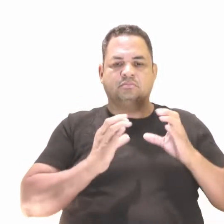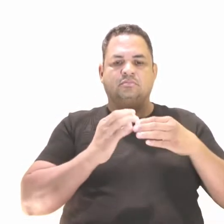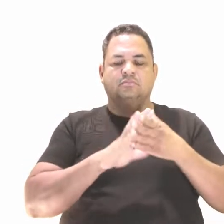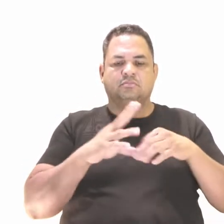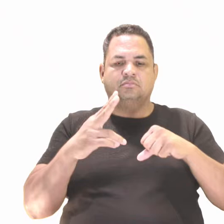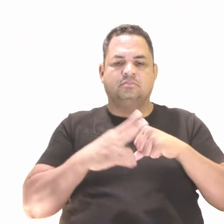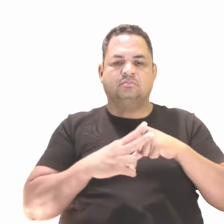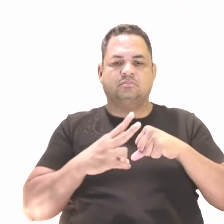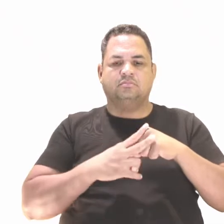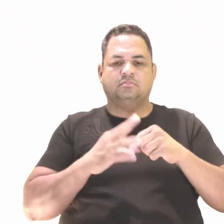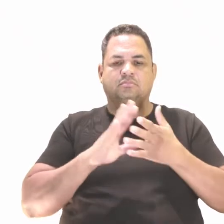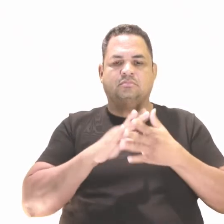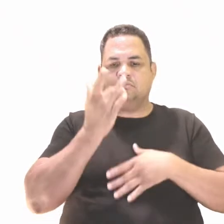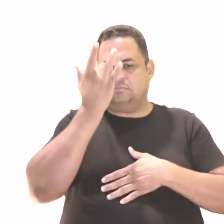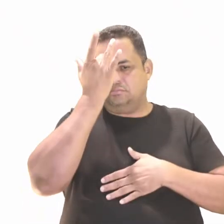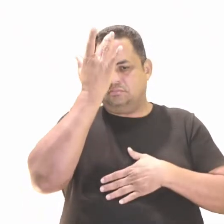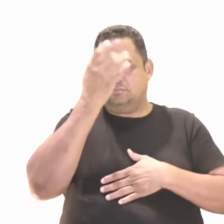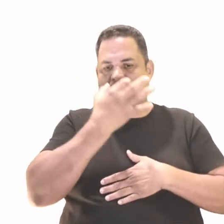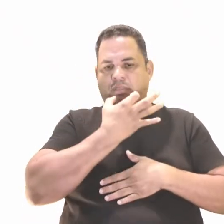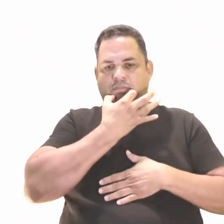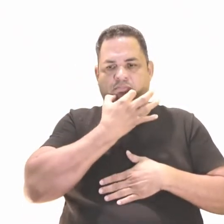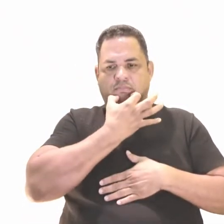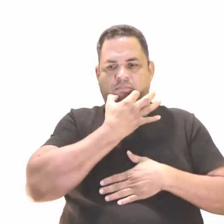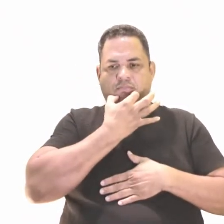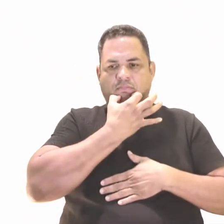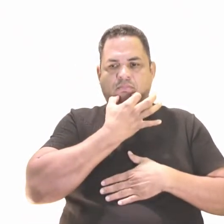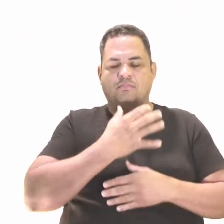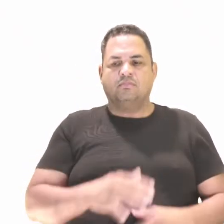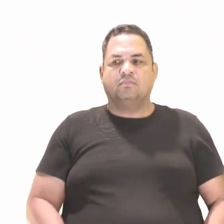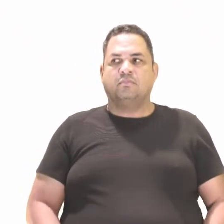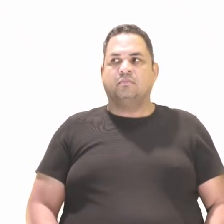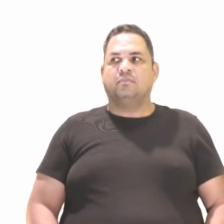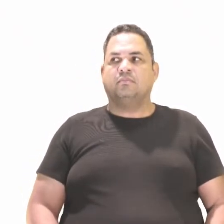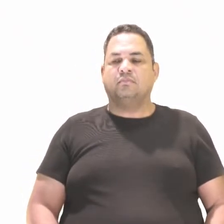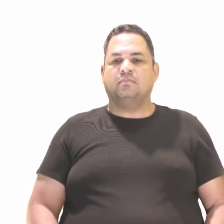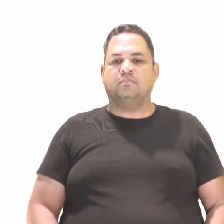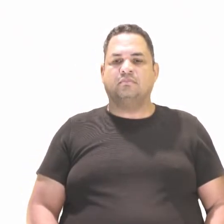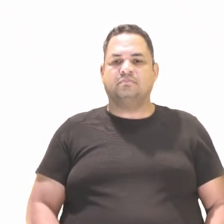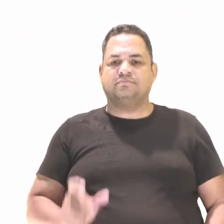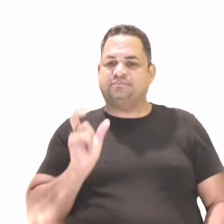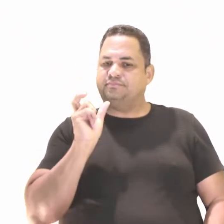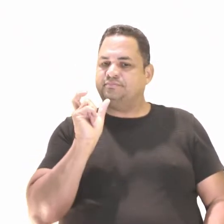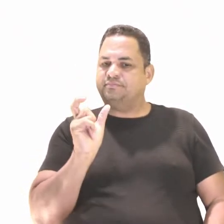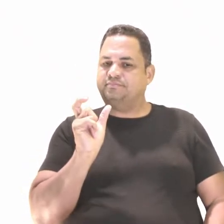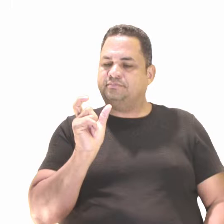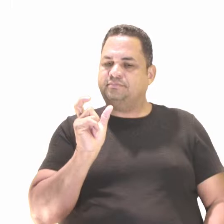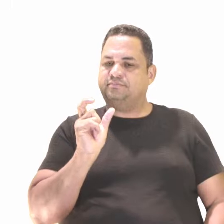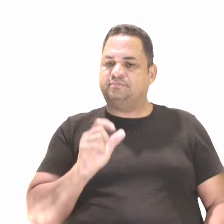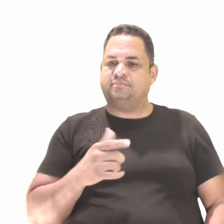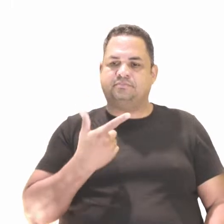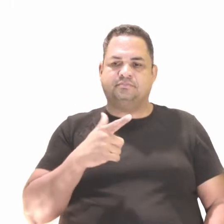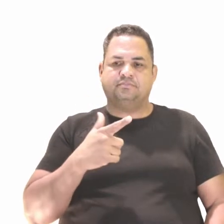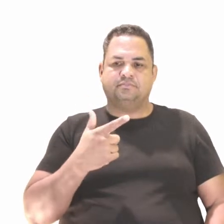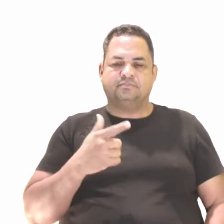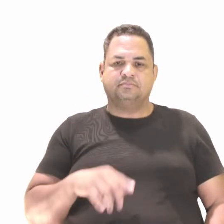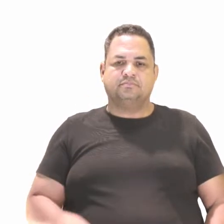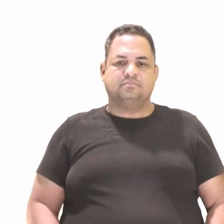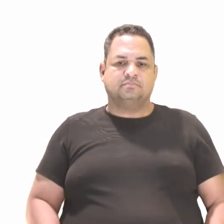verbos mais fáceis da língua inglesa. E aqui a palavra would, ela não tem exatamente